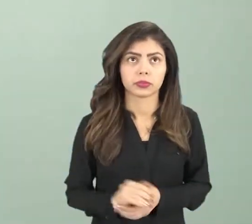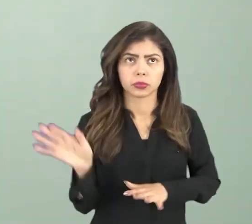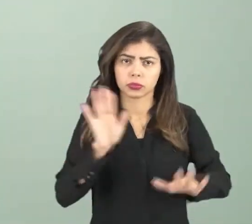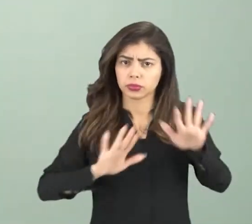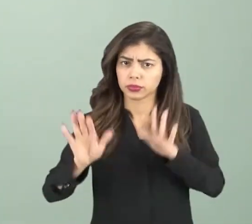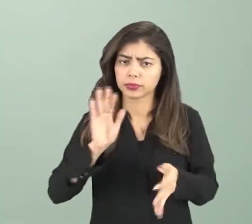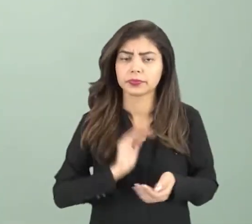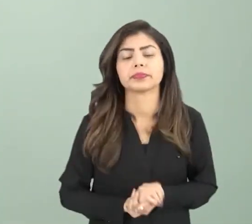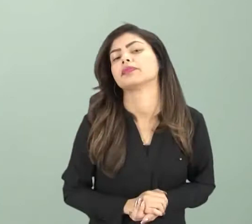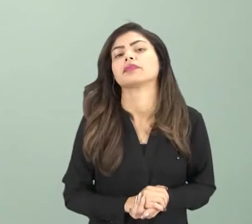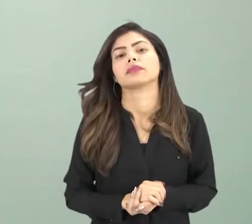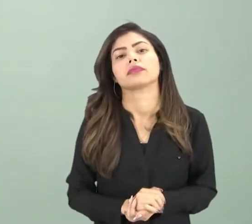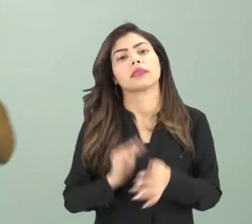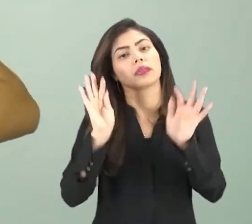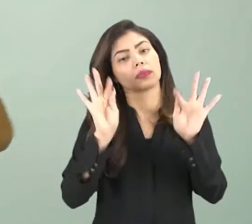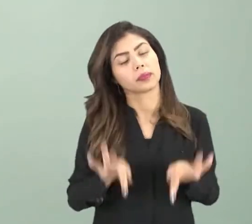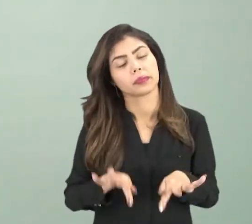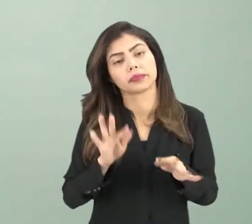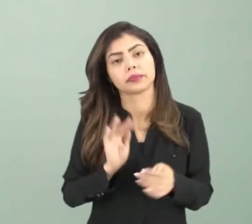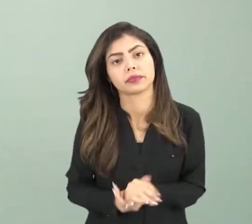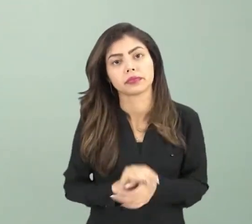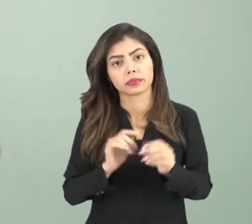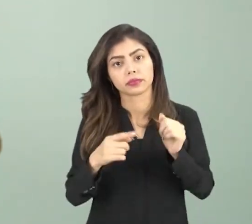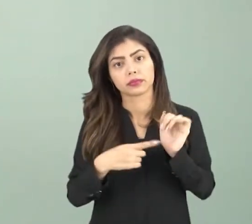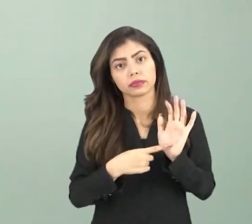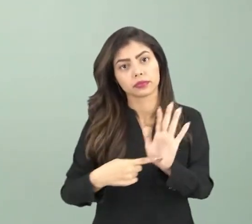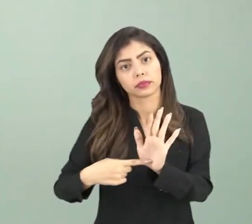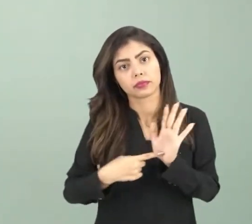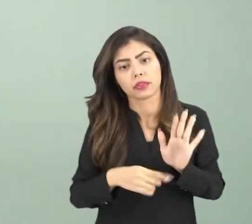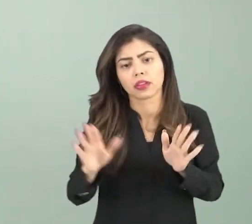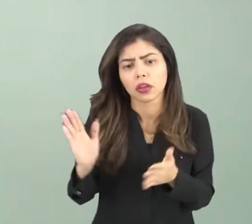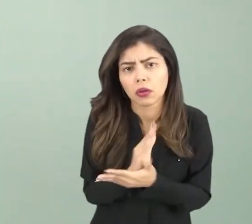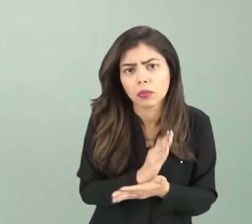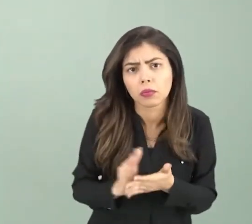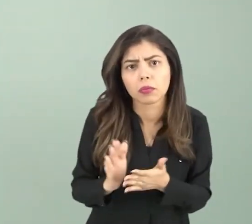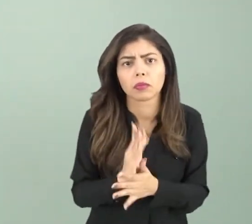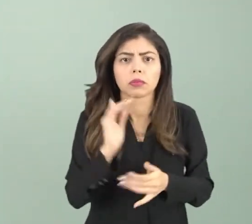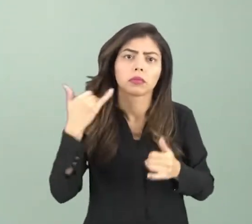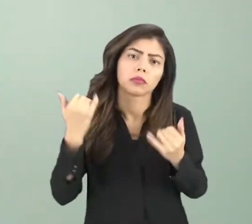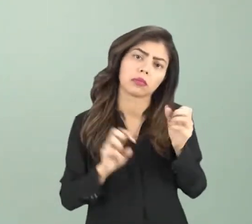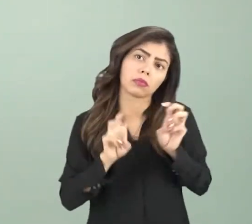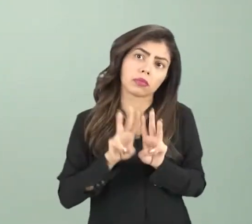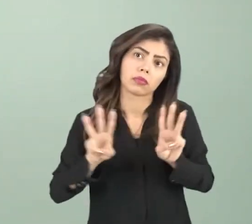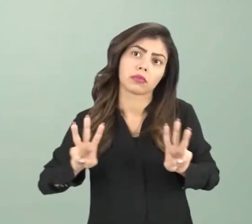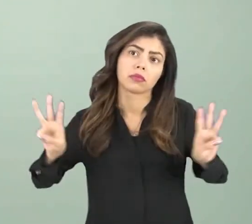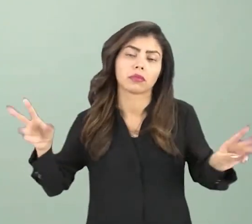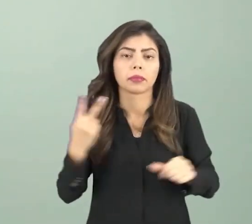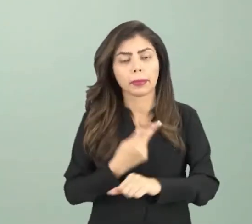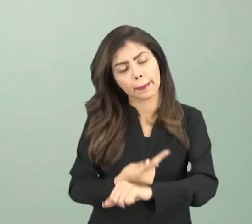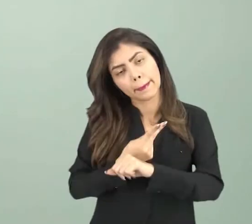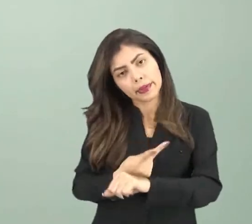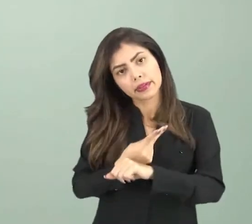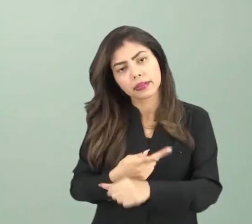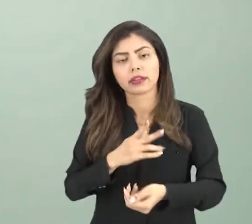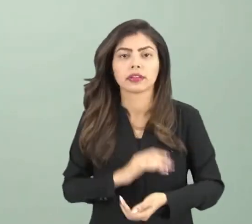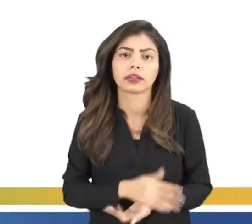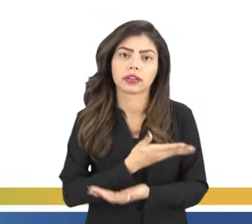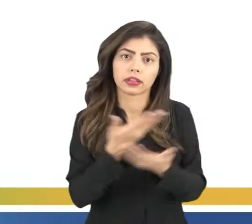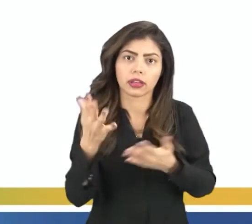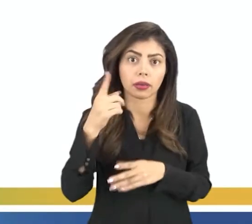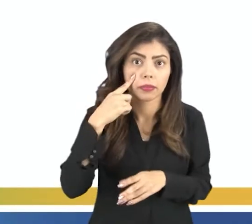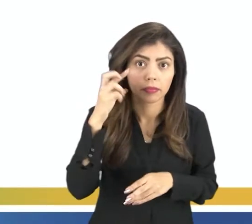E aí, para finalizar, eu deixei alguns links para vocês pesquisarem, para